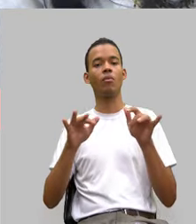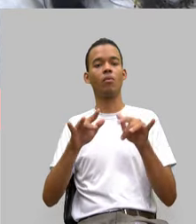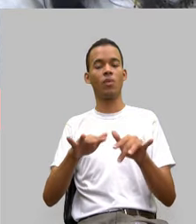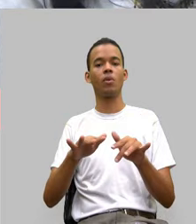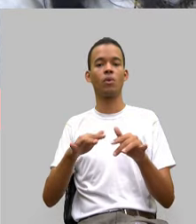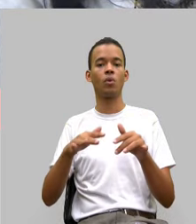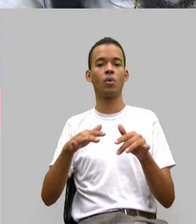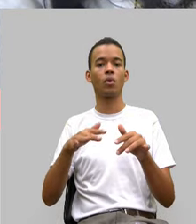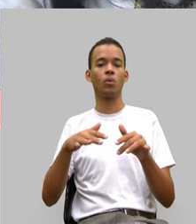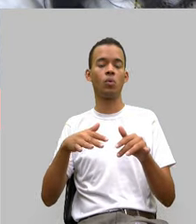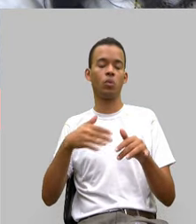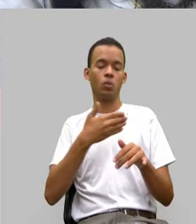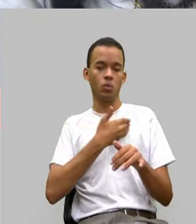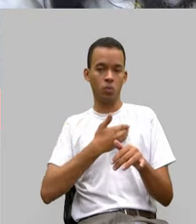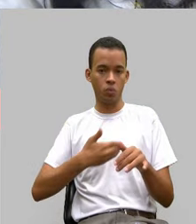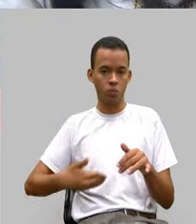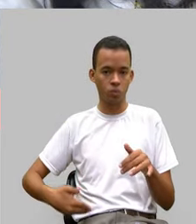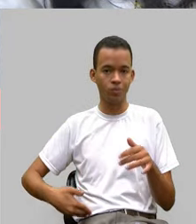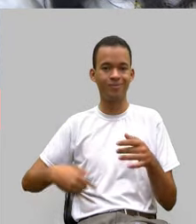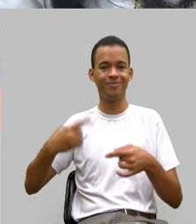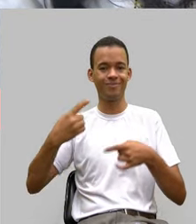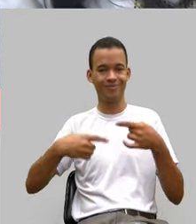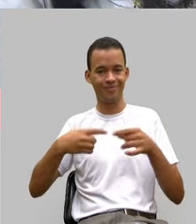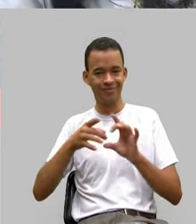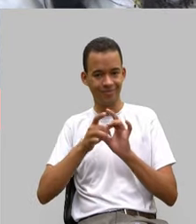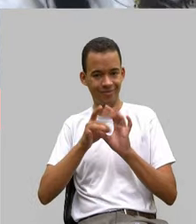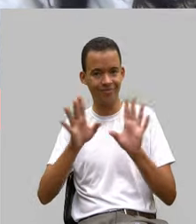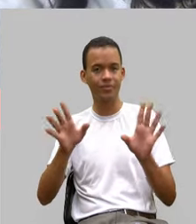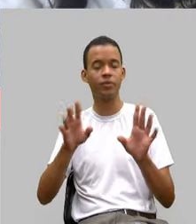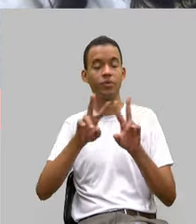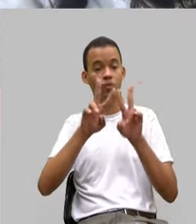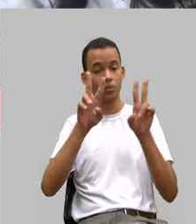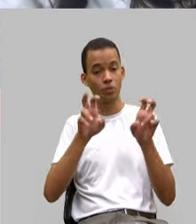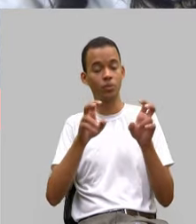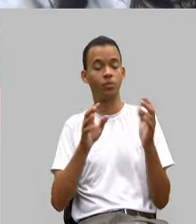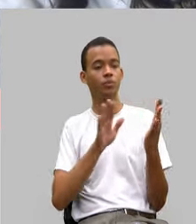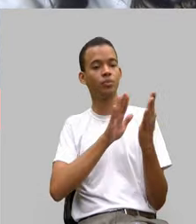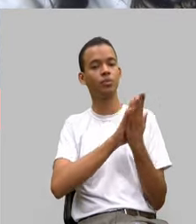sobre o tema conversando com a deputada beatri